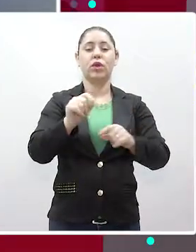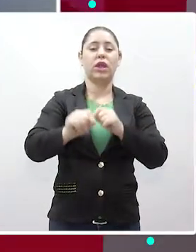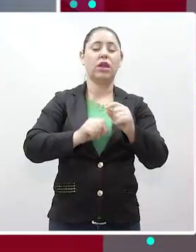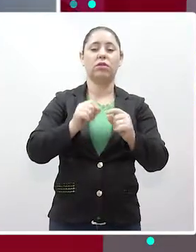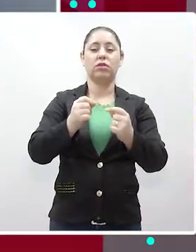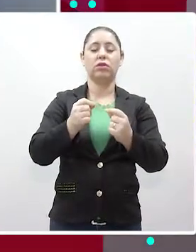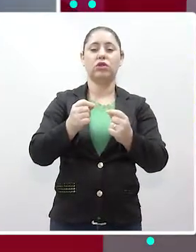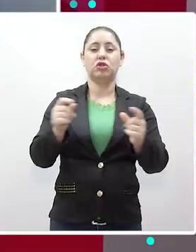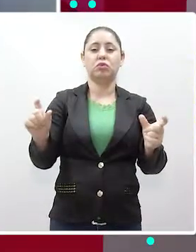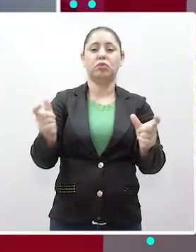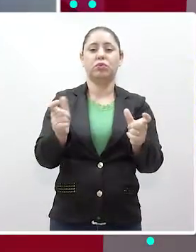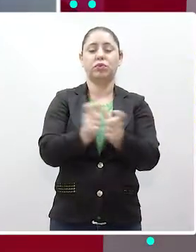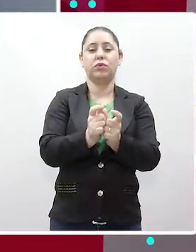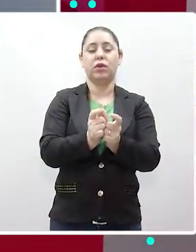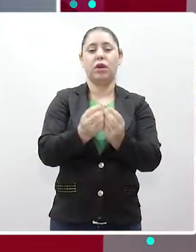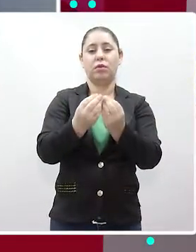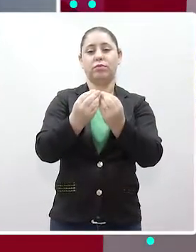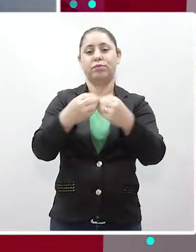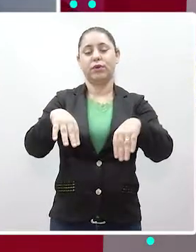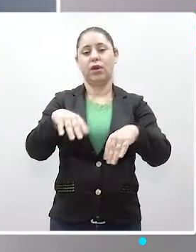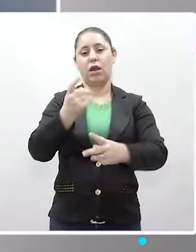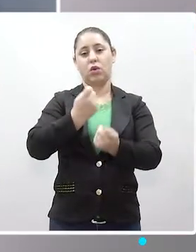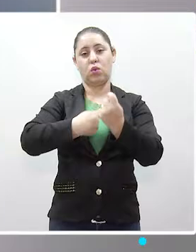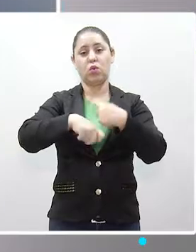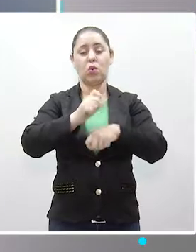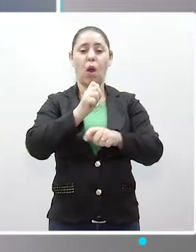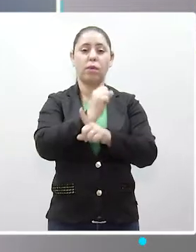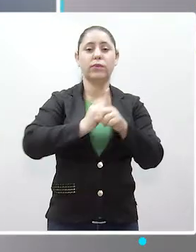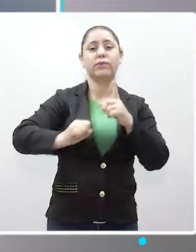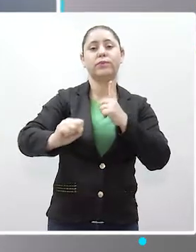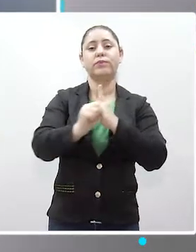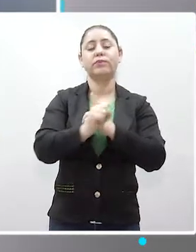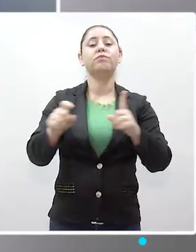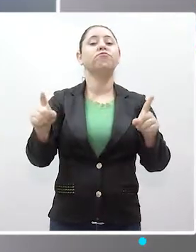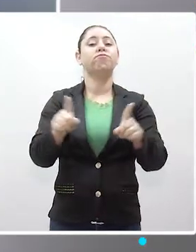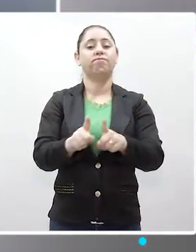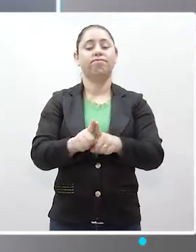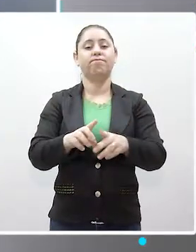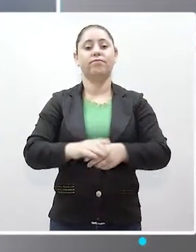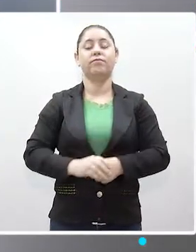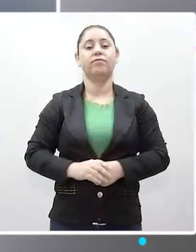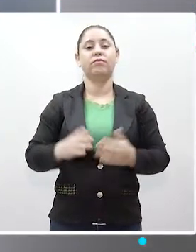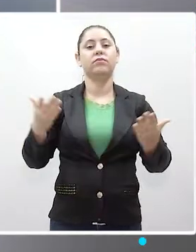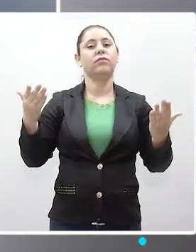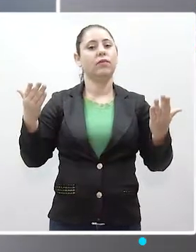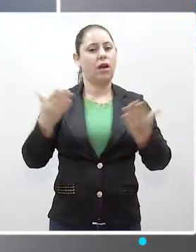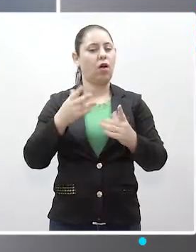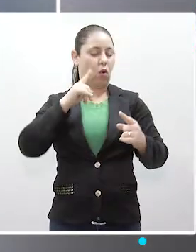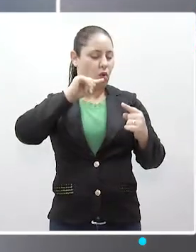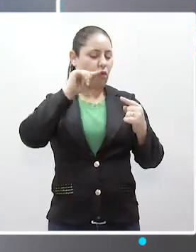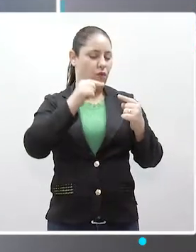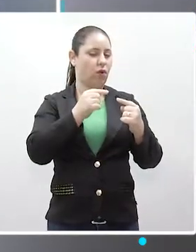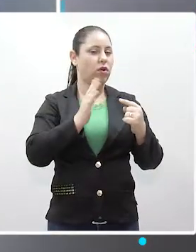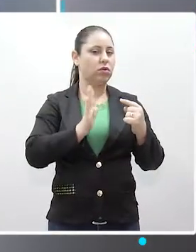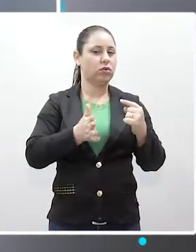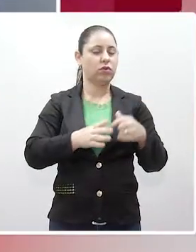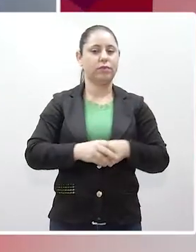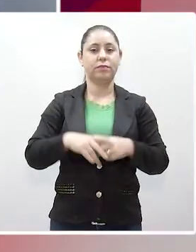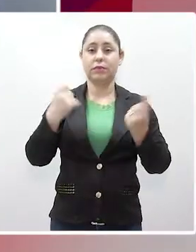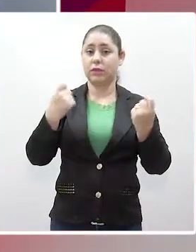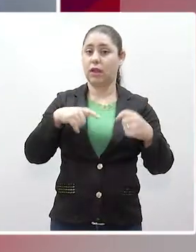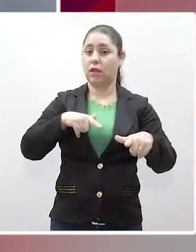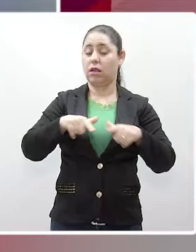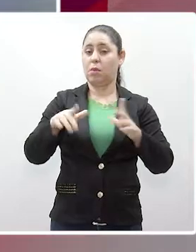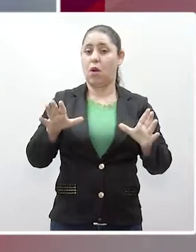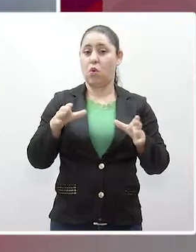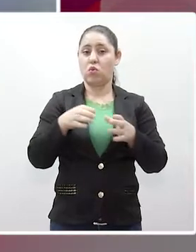são grandes. Estragos sociais, econômicos, né? Agora a gente já está focando nisso também, né? Tem que trabalhar